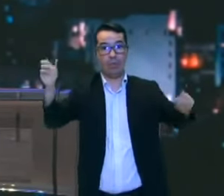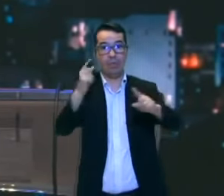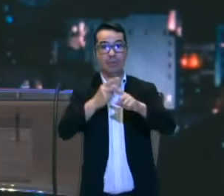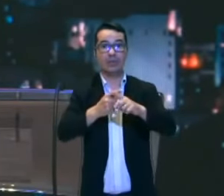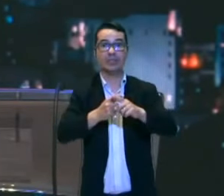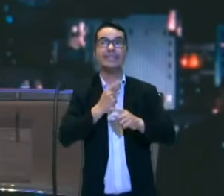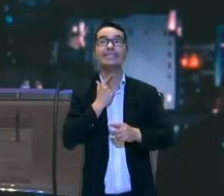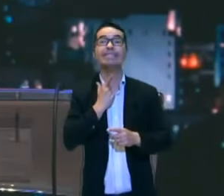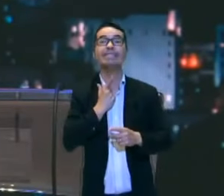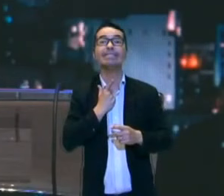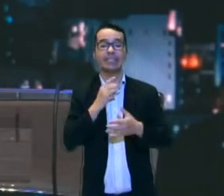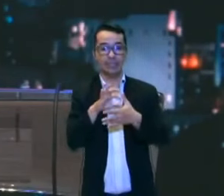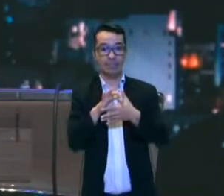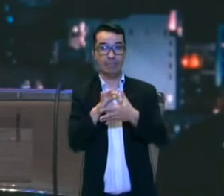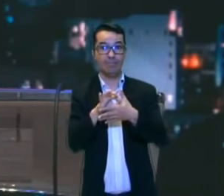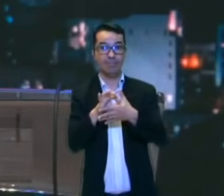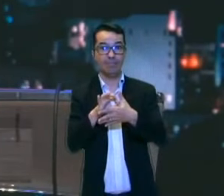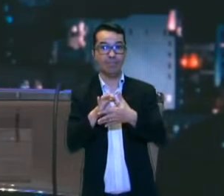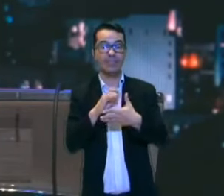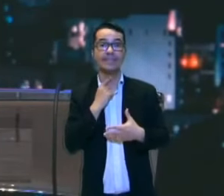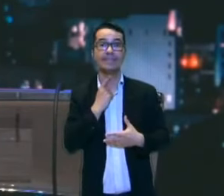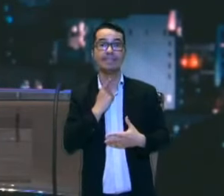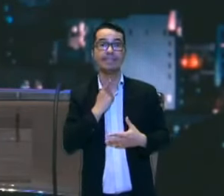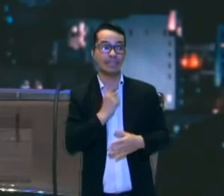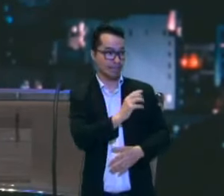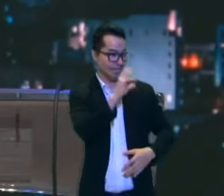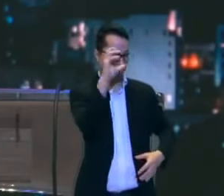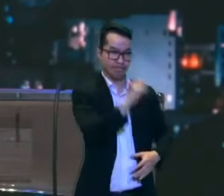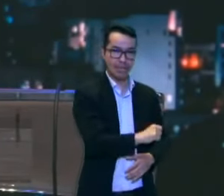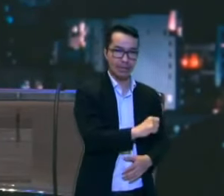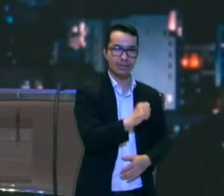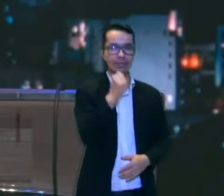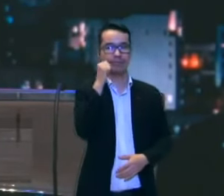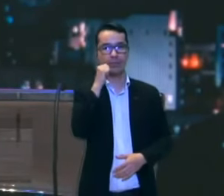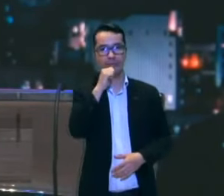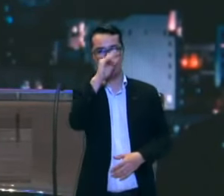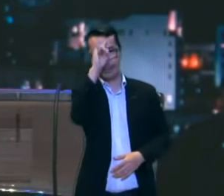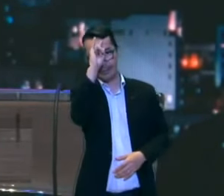cobiça dos olhos, os nossos apetites.